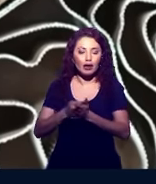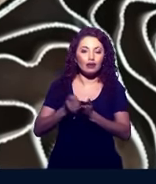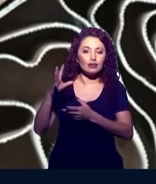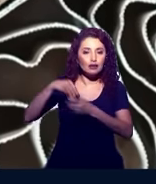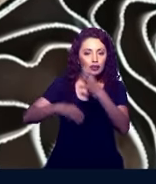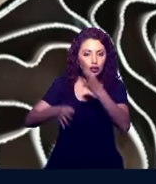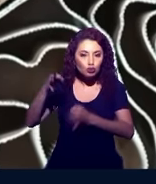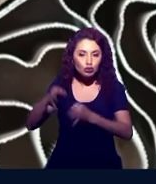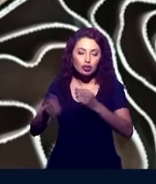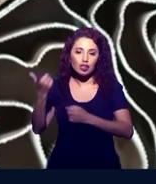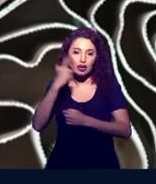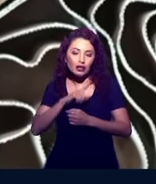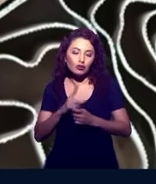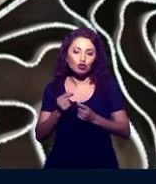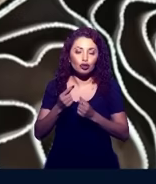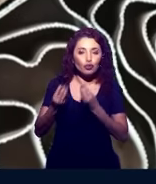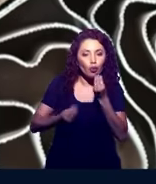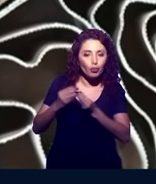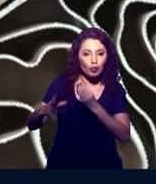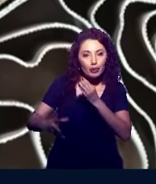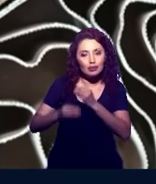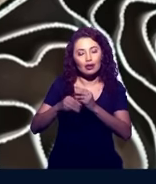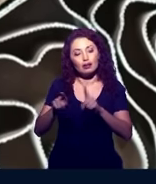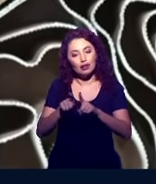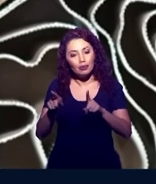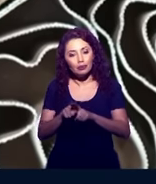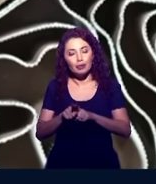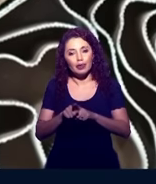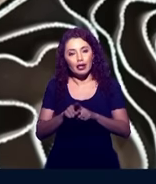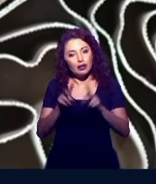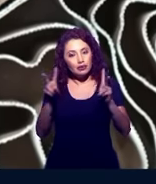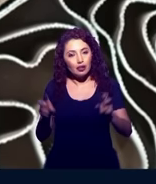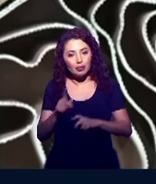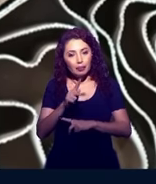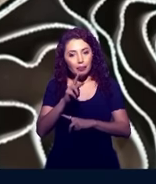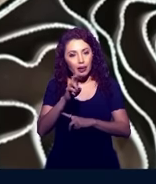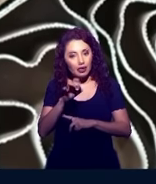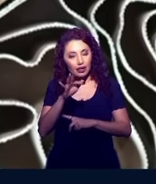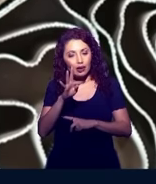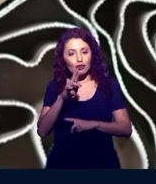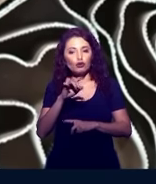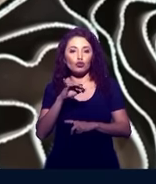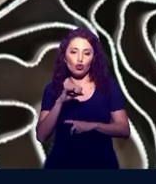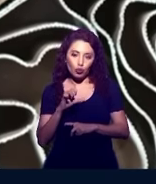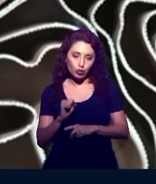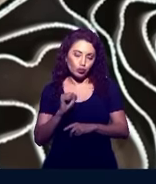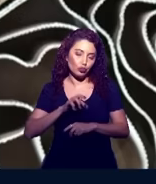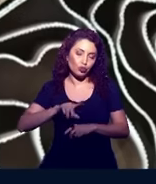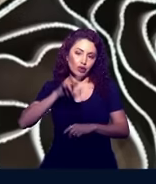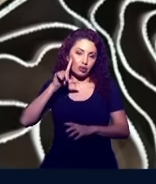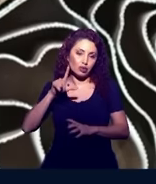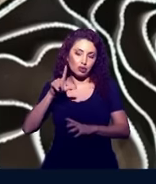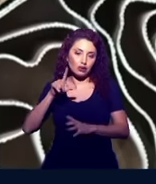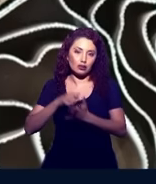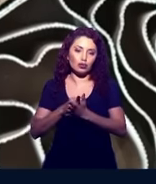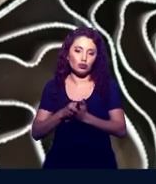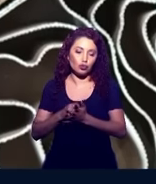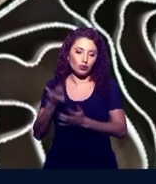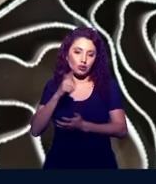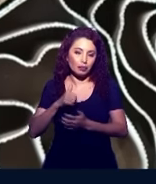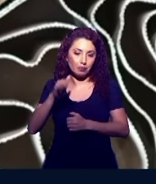o direito de compensar e a questão dos precatórios isso não tem nada a ver com decisão de gastar mais são coisas que que